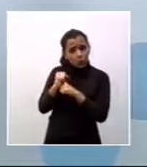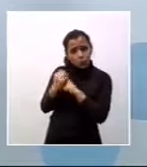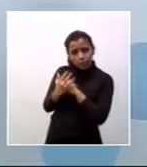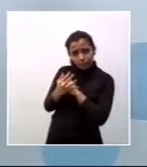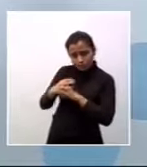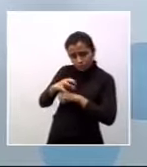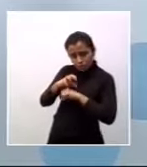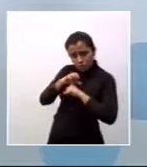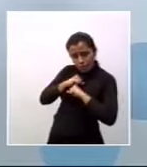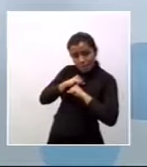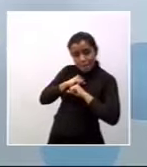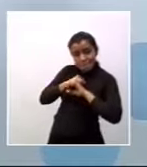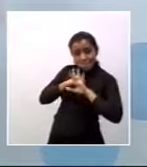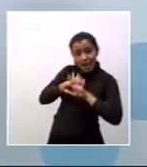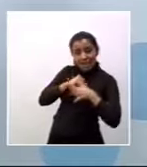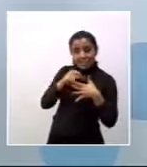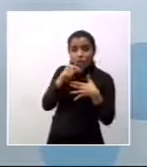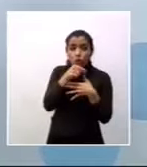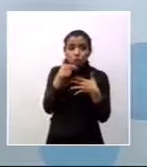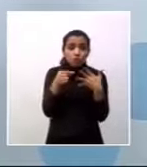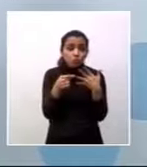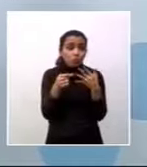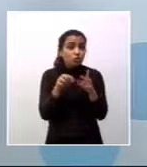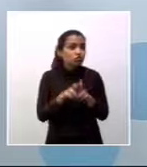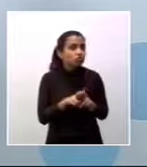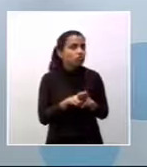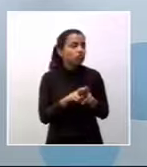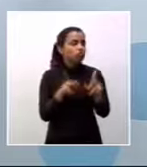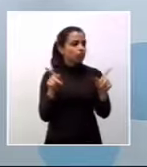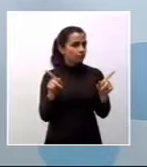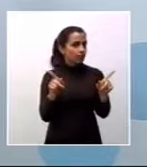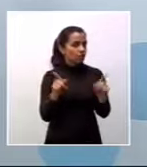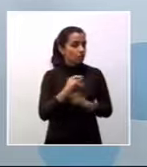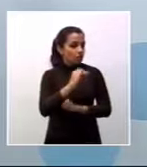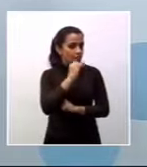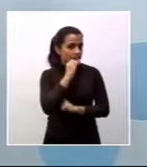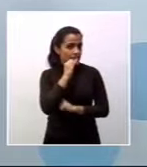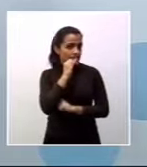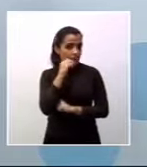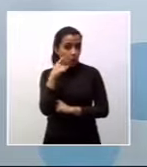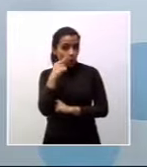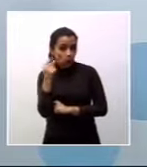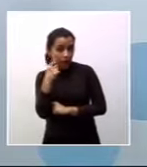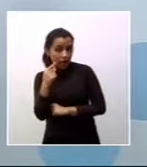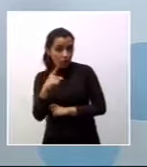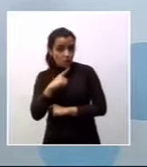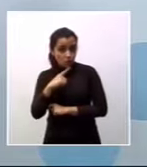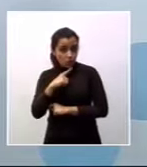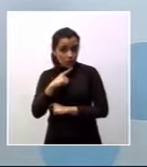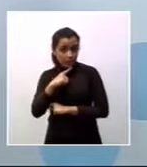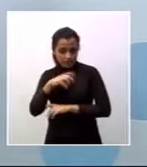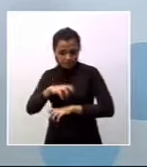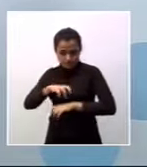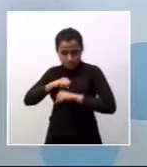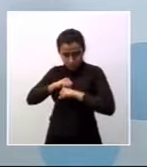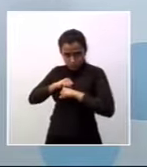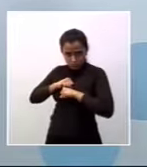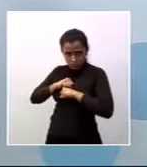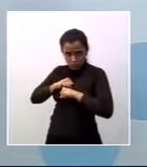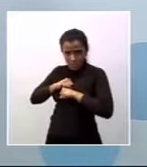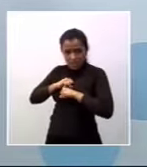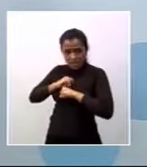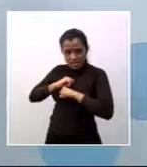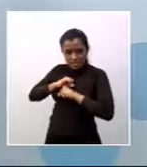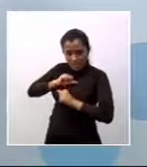com eles só que é um tipo completamente diferente por exemplo garoto ele fica no estômago e quando ele sofre uma mutação ele